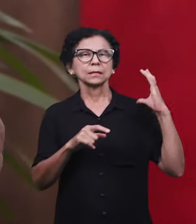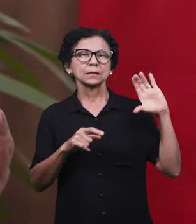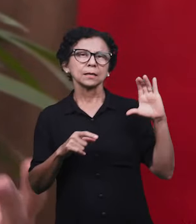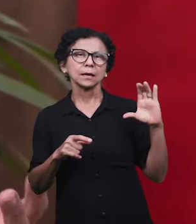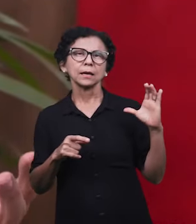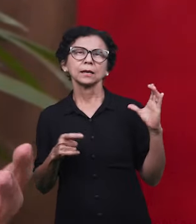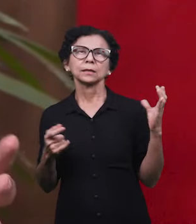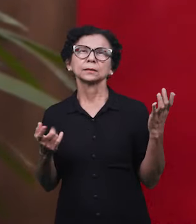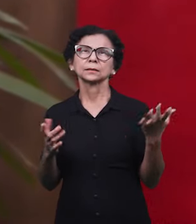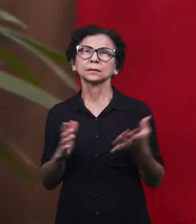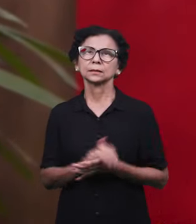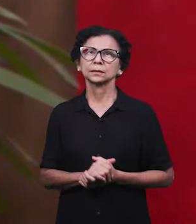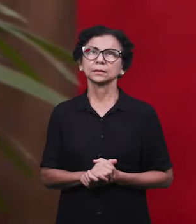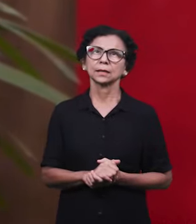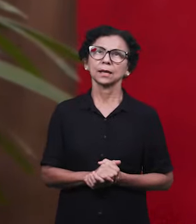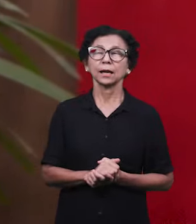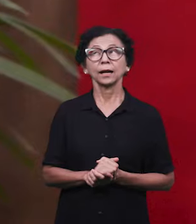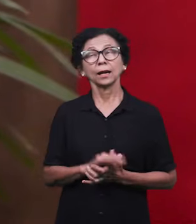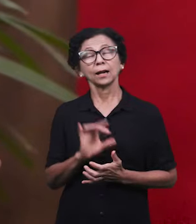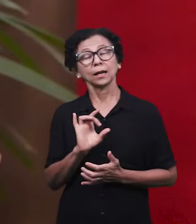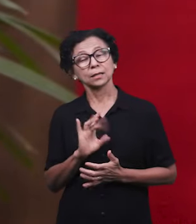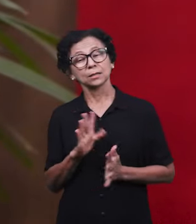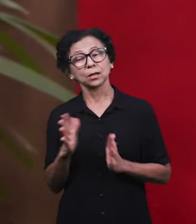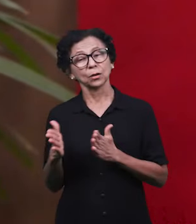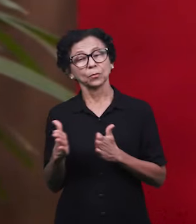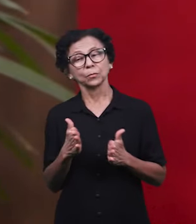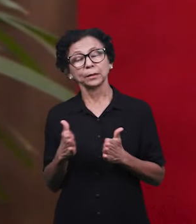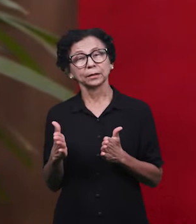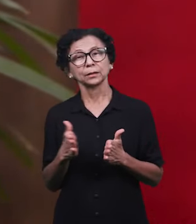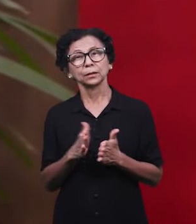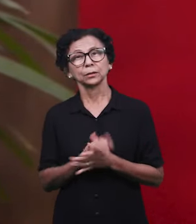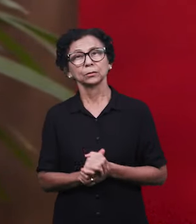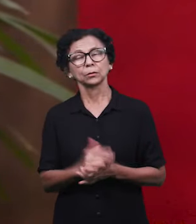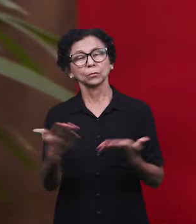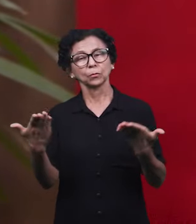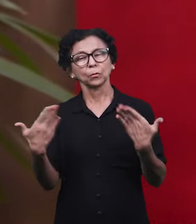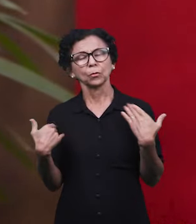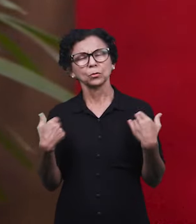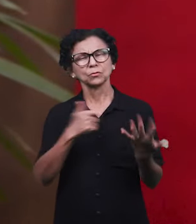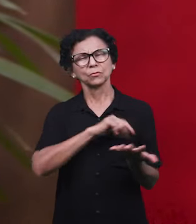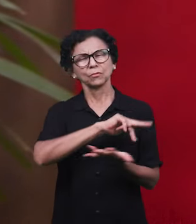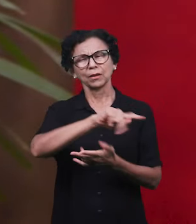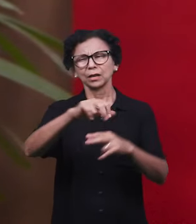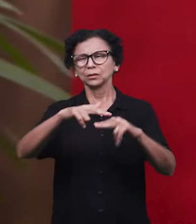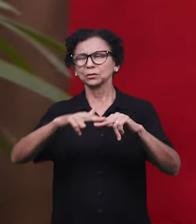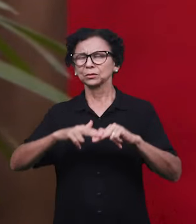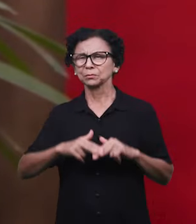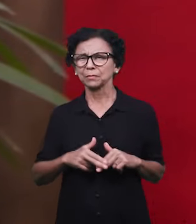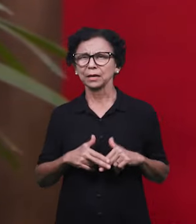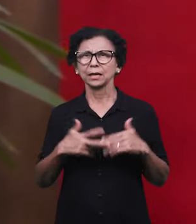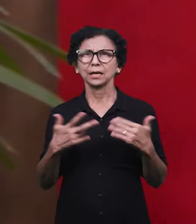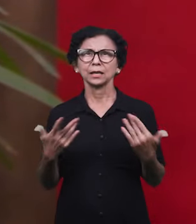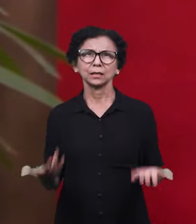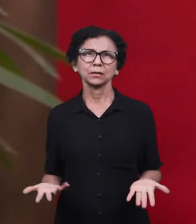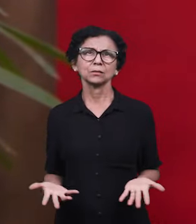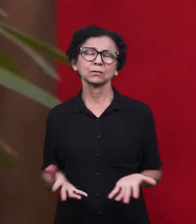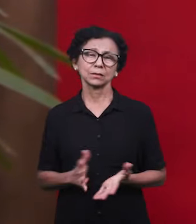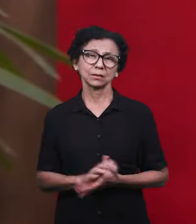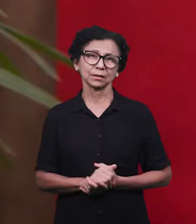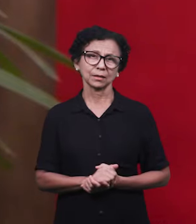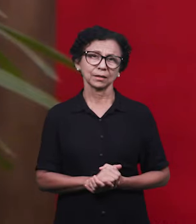muitos recursos que trazem outras narrativas, embora ainda exista um tipo de narrativa que é mais